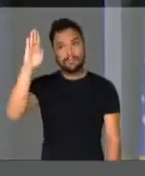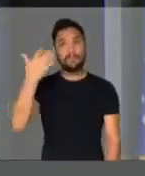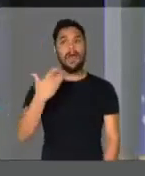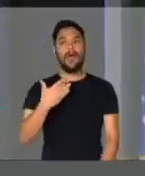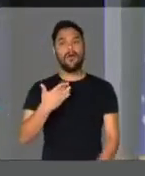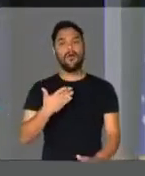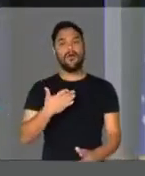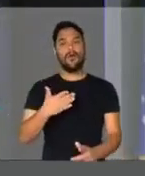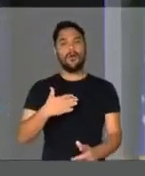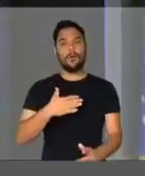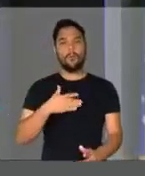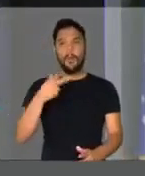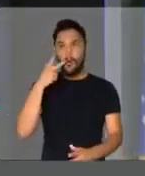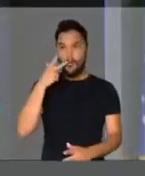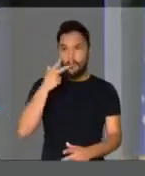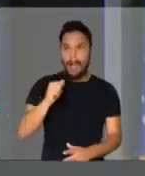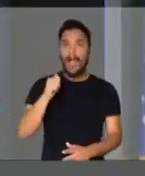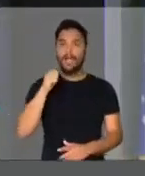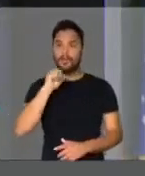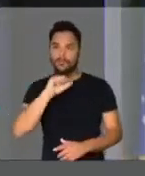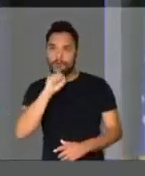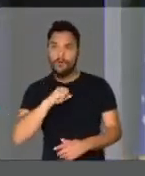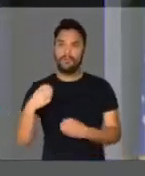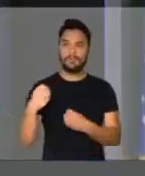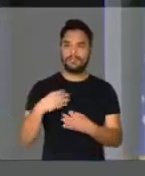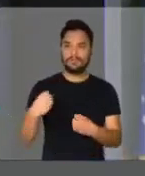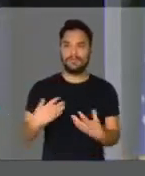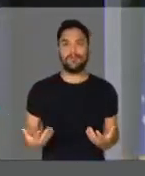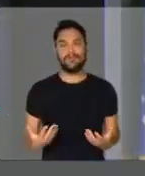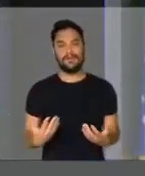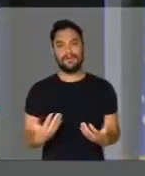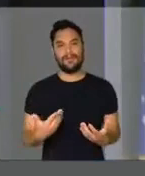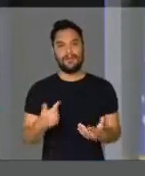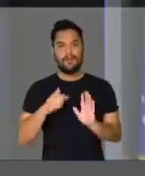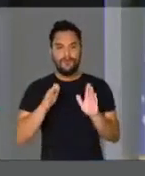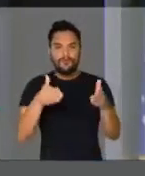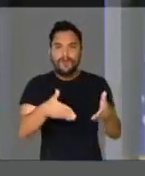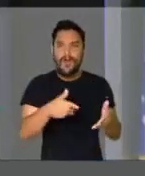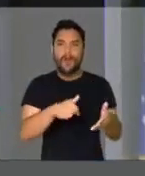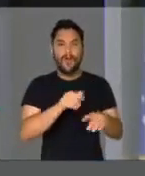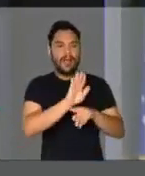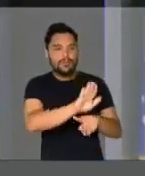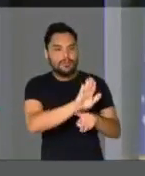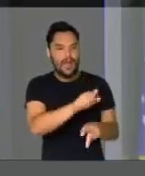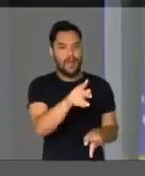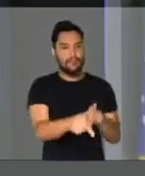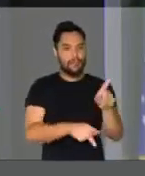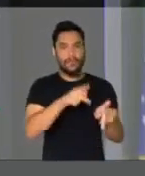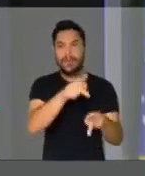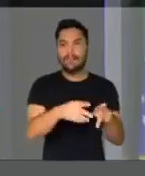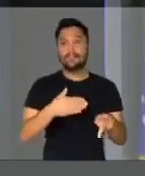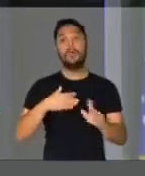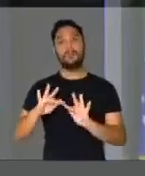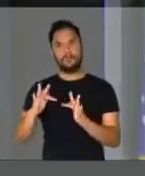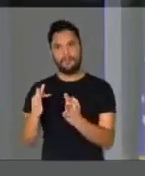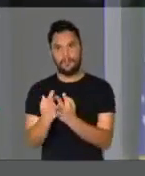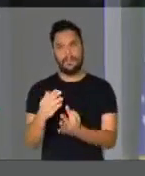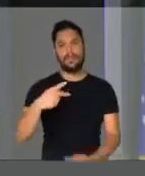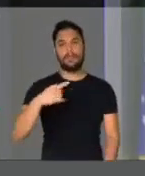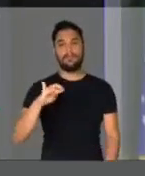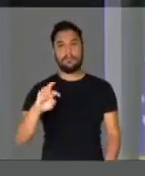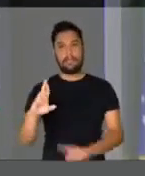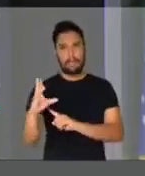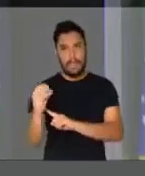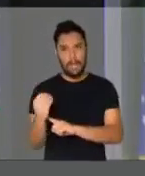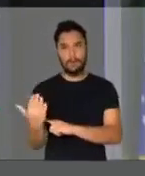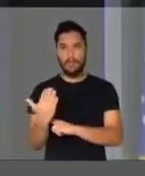filho. Foi justamente esse sentimento vocacionado ao serviço às pessoas, corrente no sangue da família Pinheiro, que me